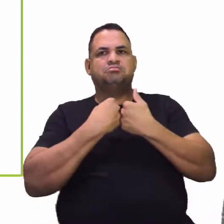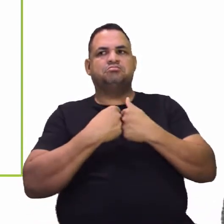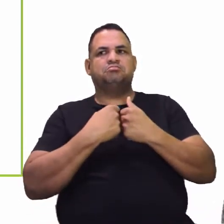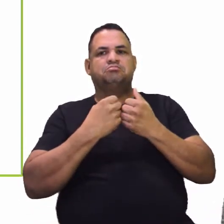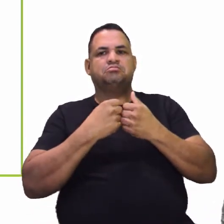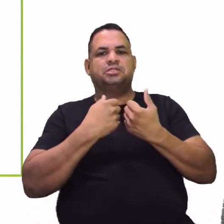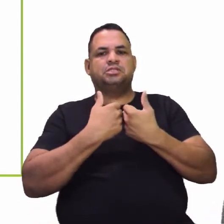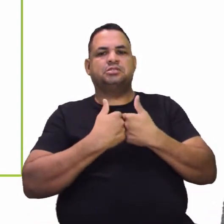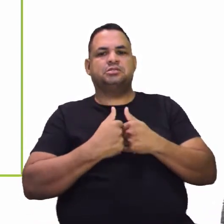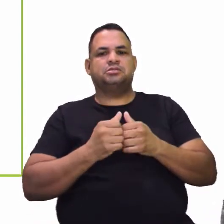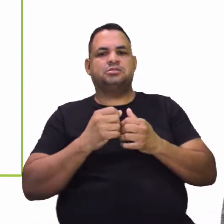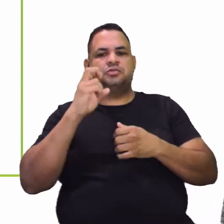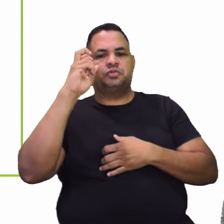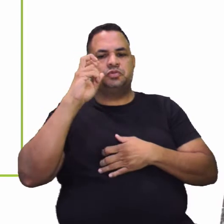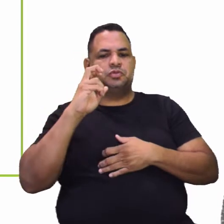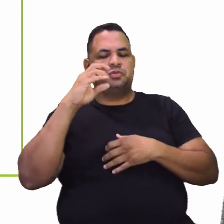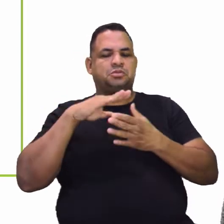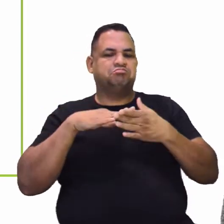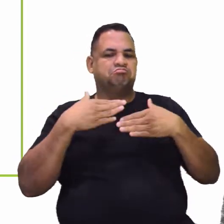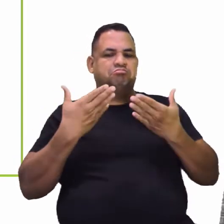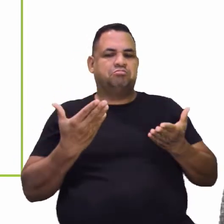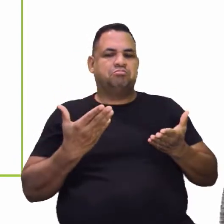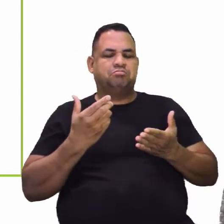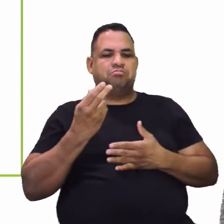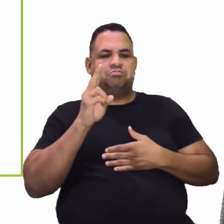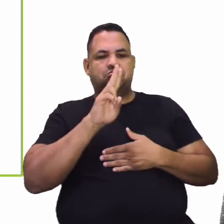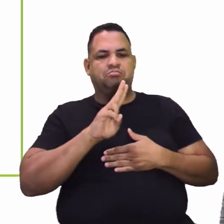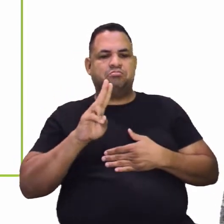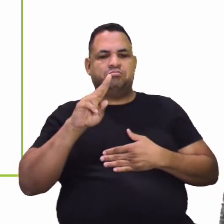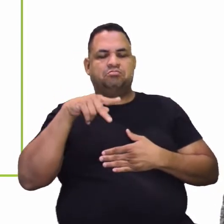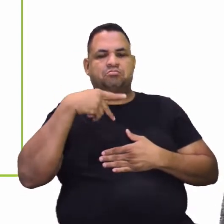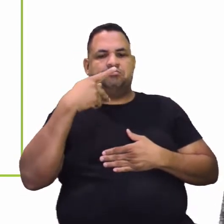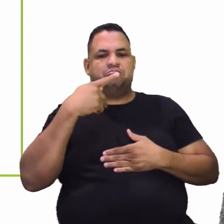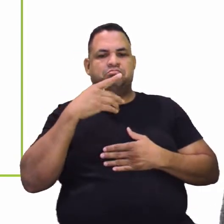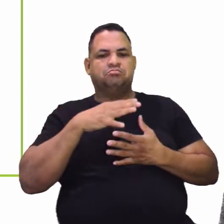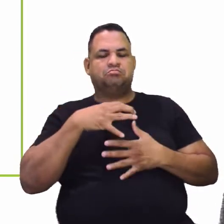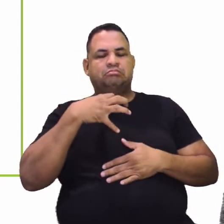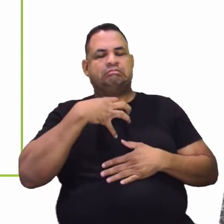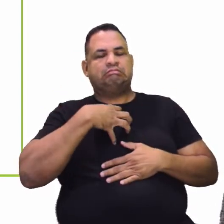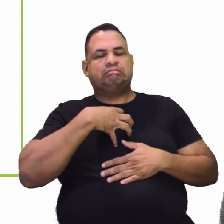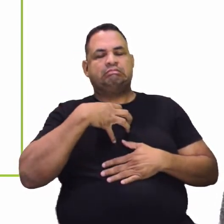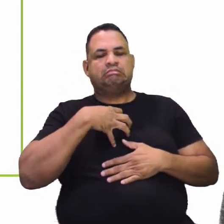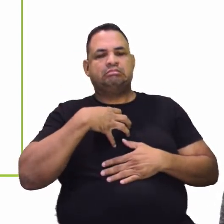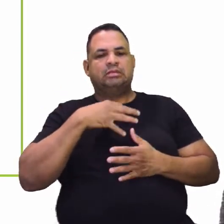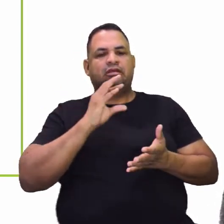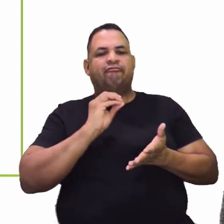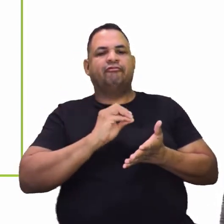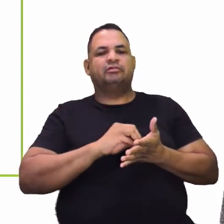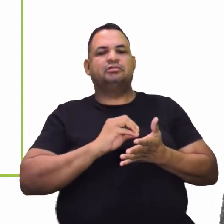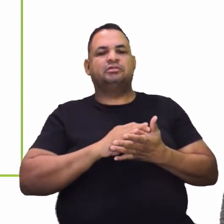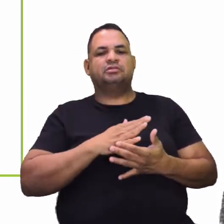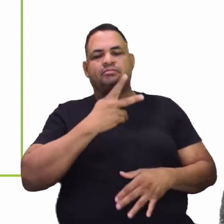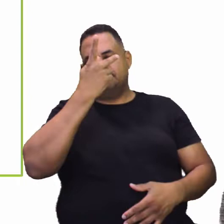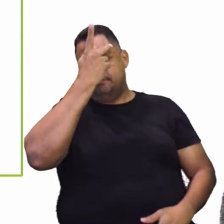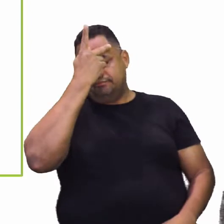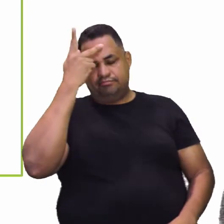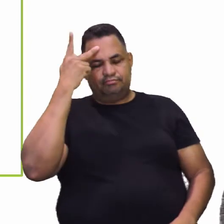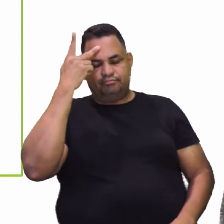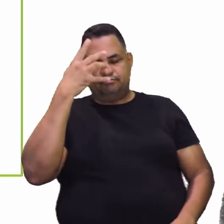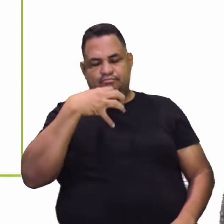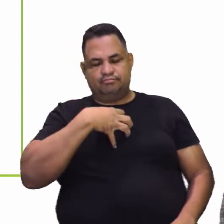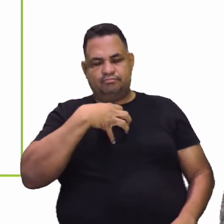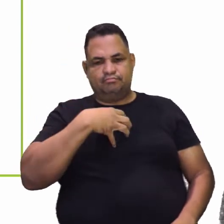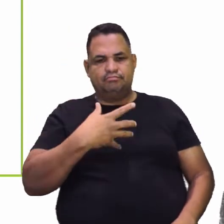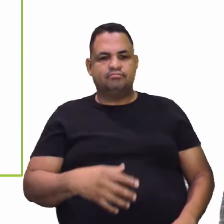missed the bus. Ou então, usado para falar que você está sentindo a falta de alguém, não exatamente saudade, é sentir falta,